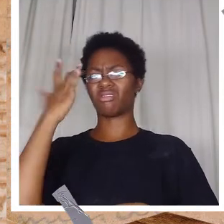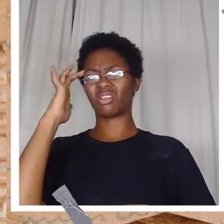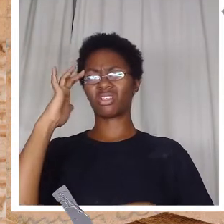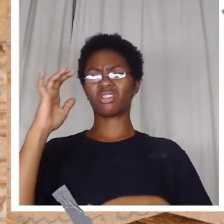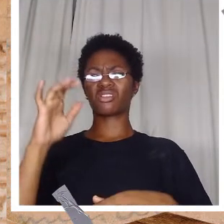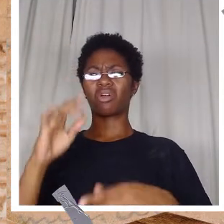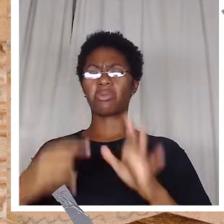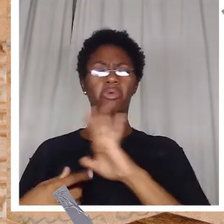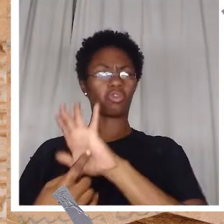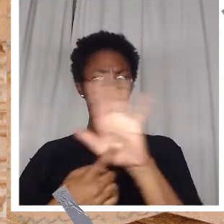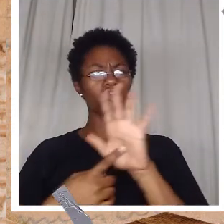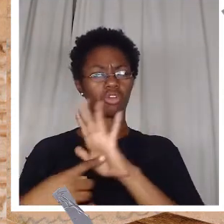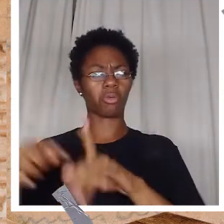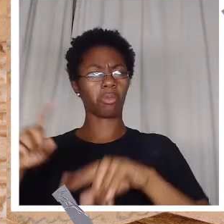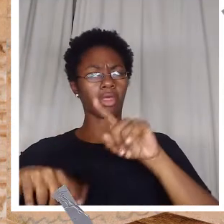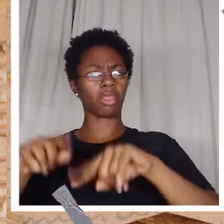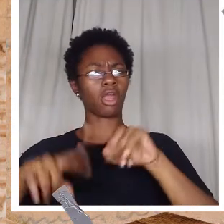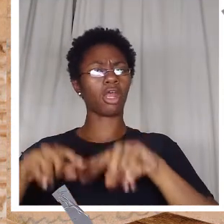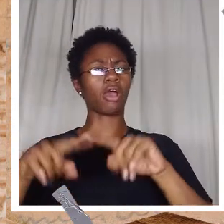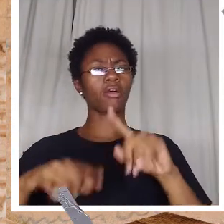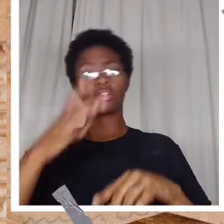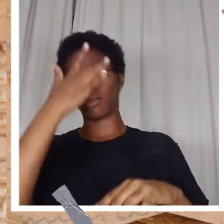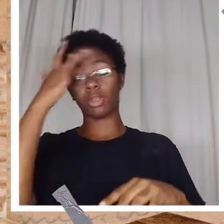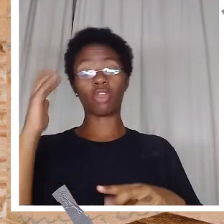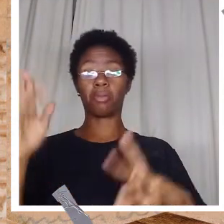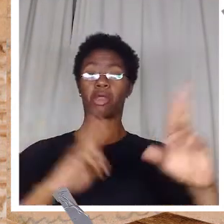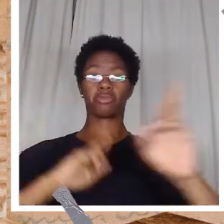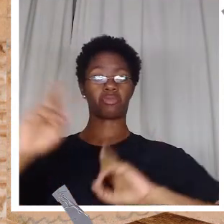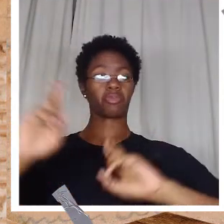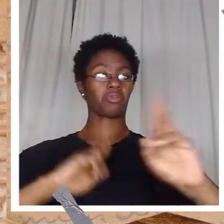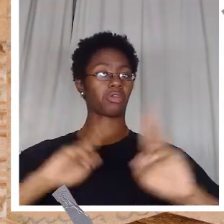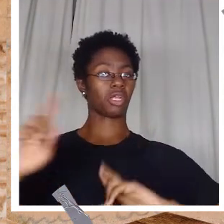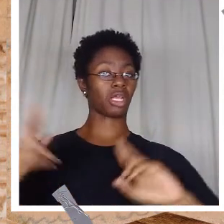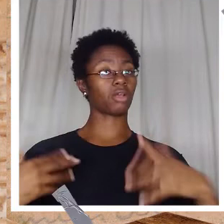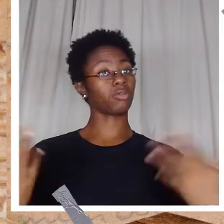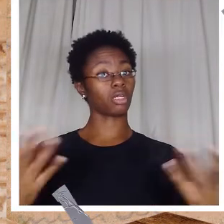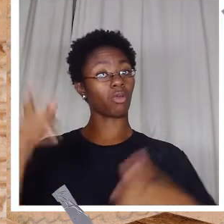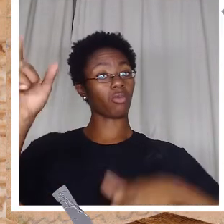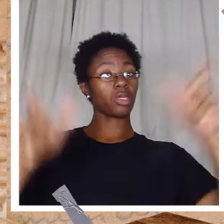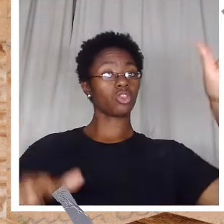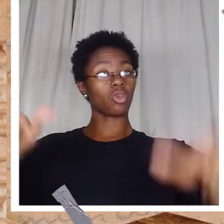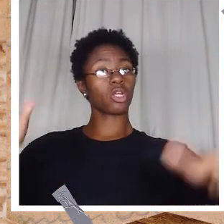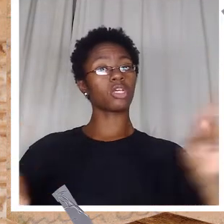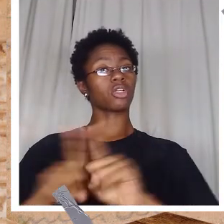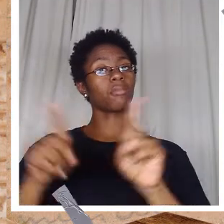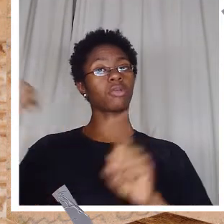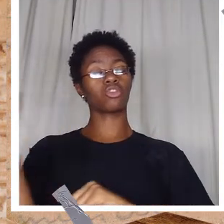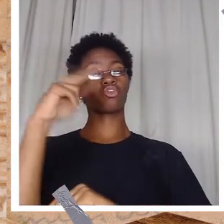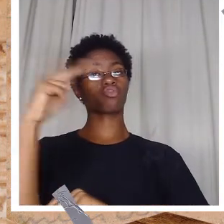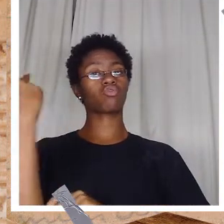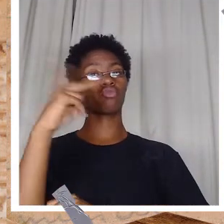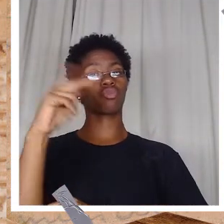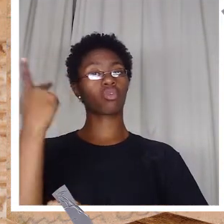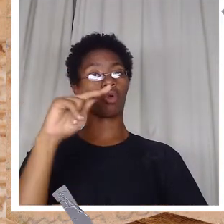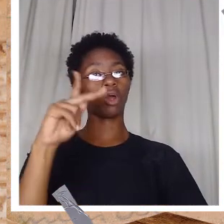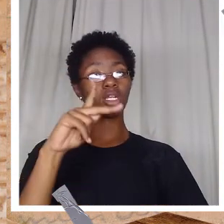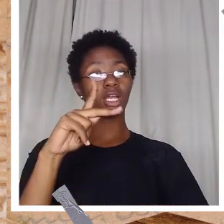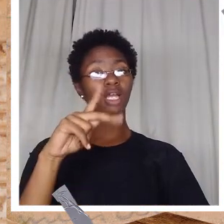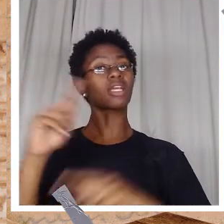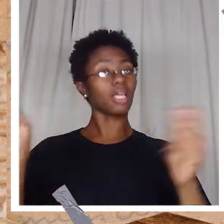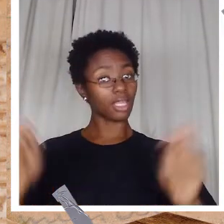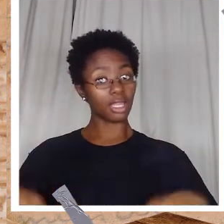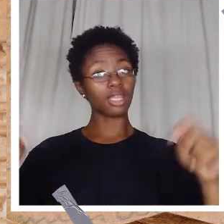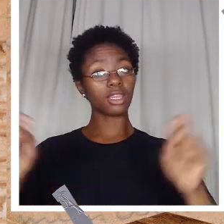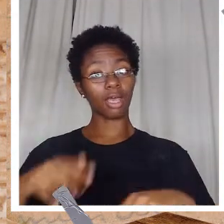respondendo, ou seja, são personagens e histórias que tem público